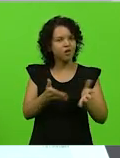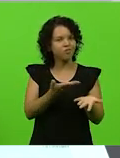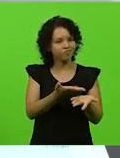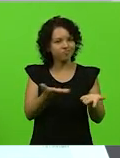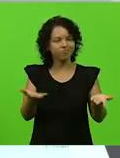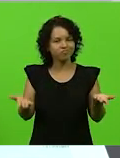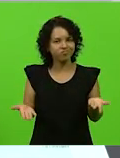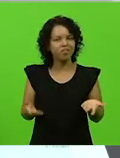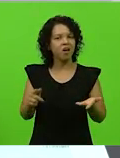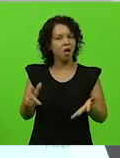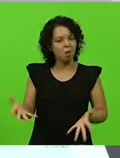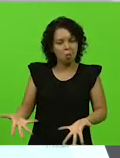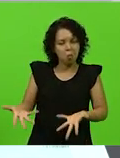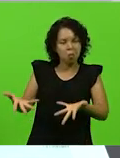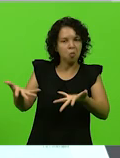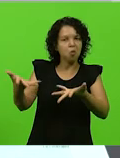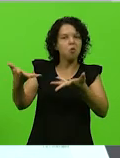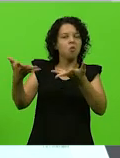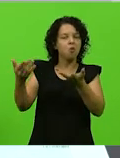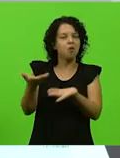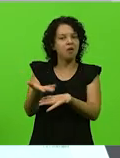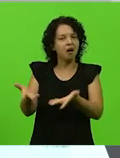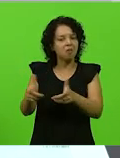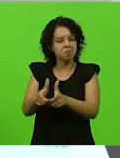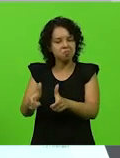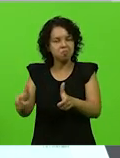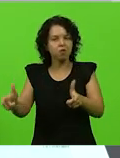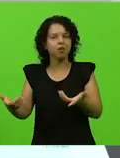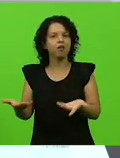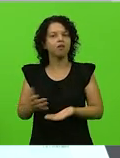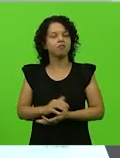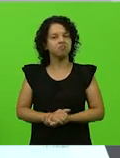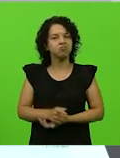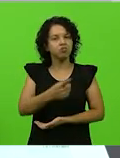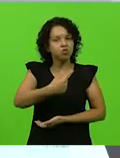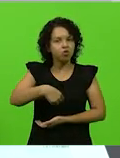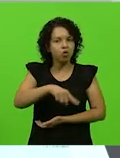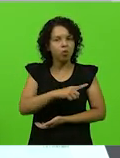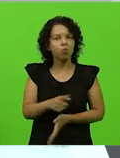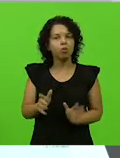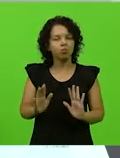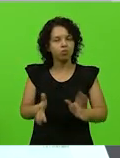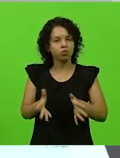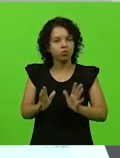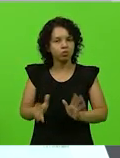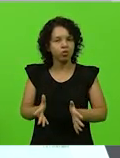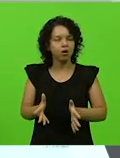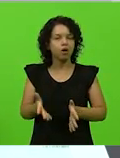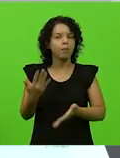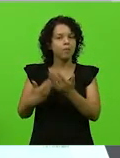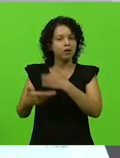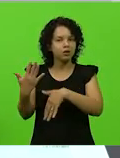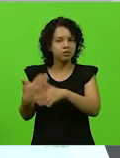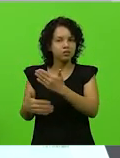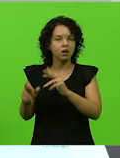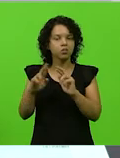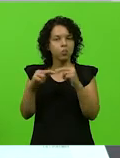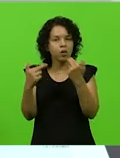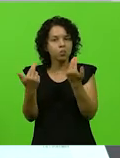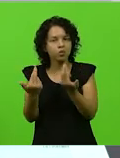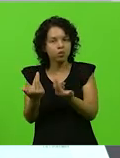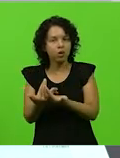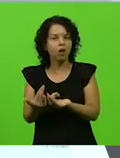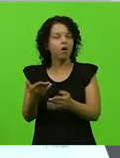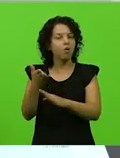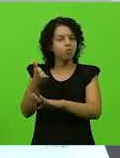realmente dá conta de vários municípios lá da da região já fizemos um um grande encontro